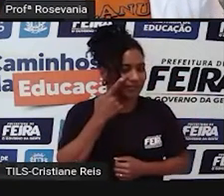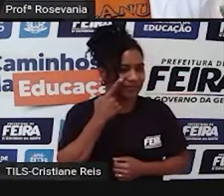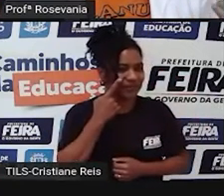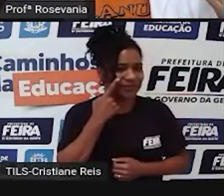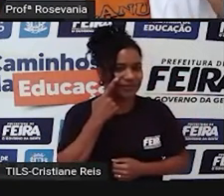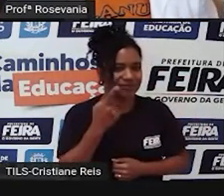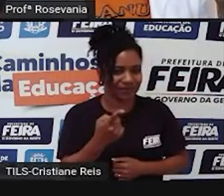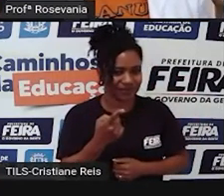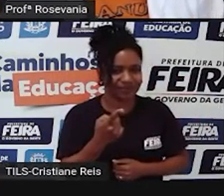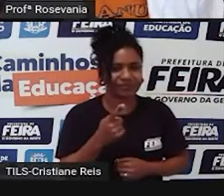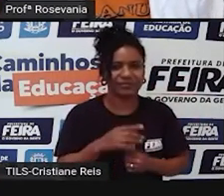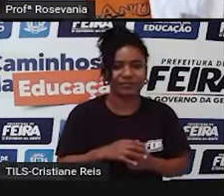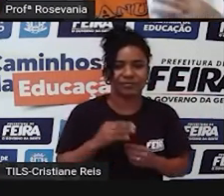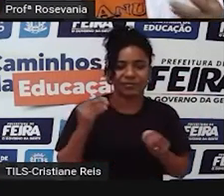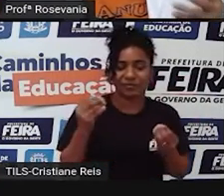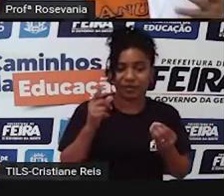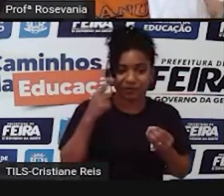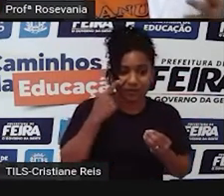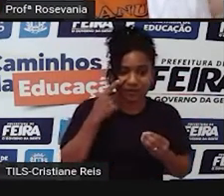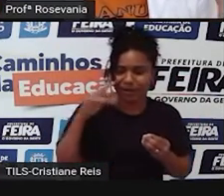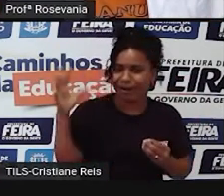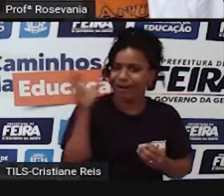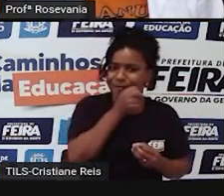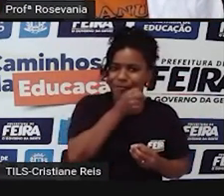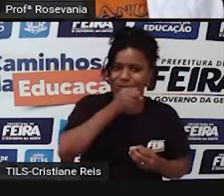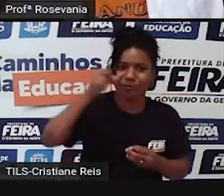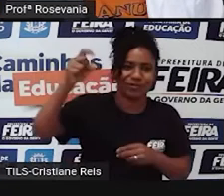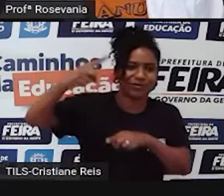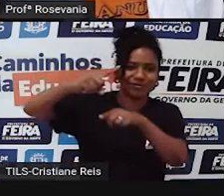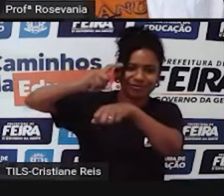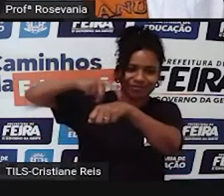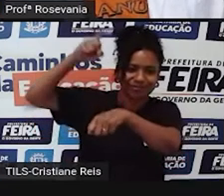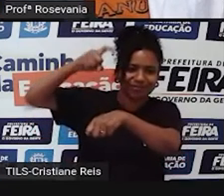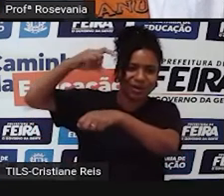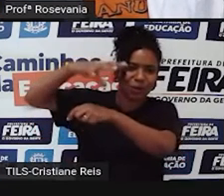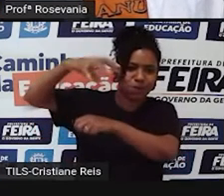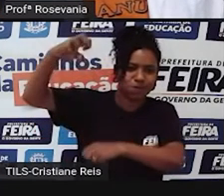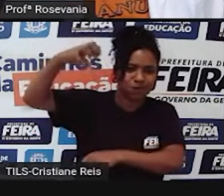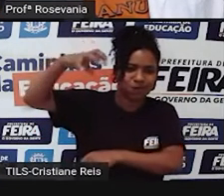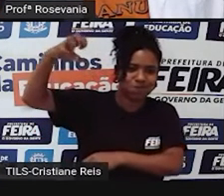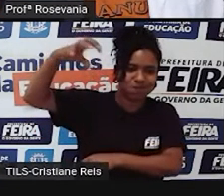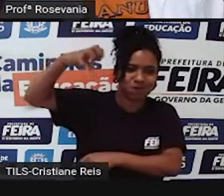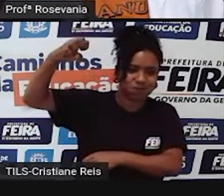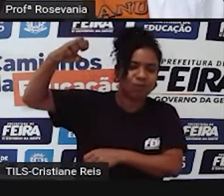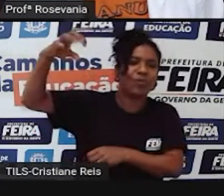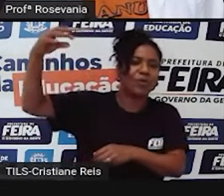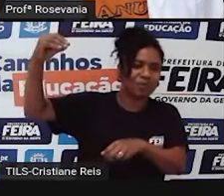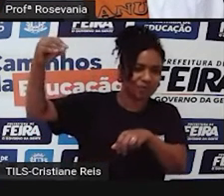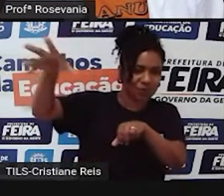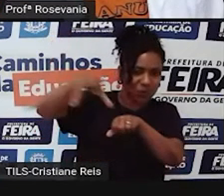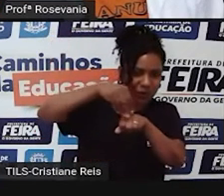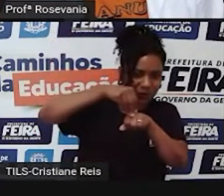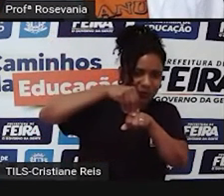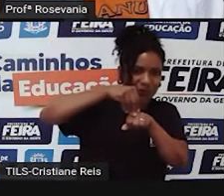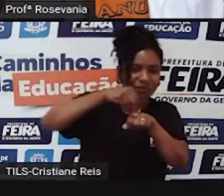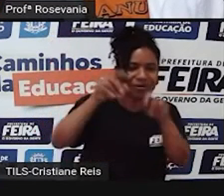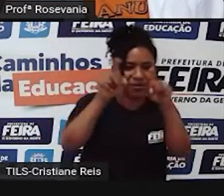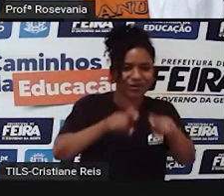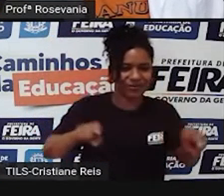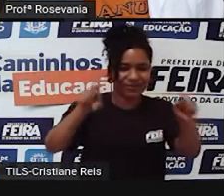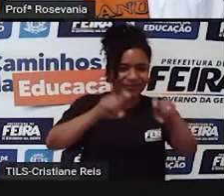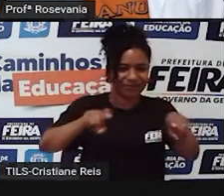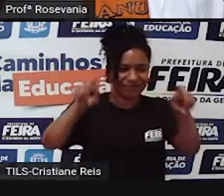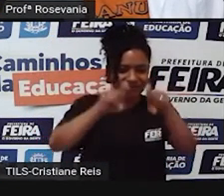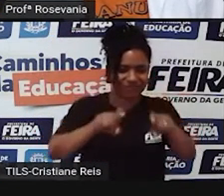dizer assim, bastante hábeis, bem parecido mesmo com o real, para a gente perceber aí essa informação.